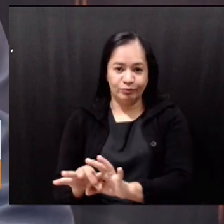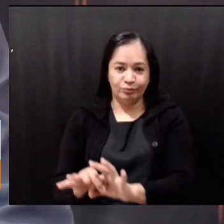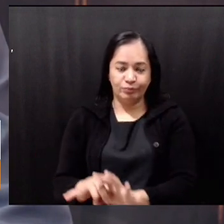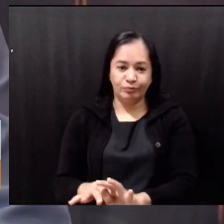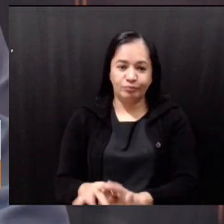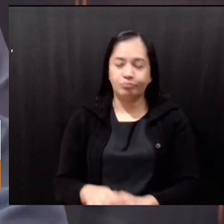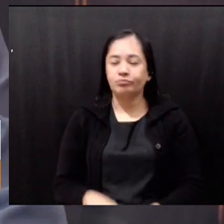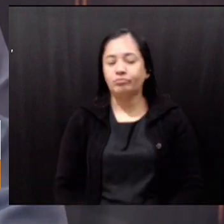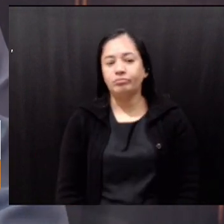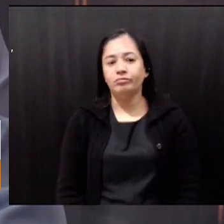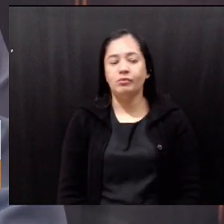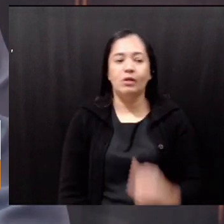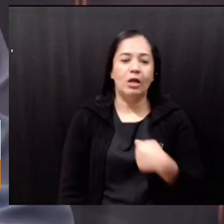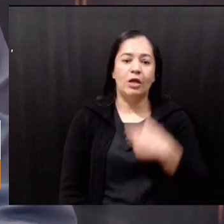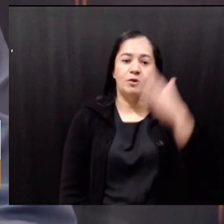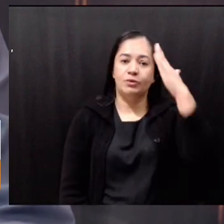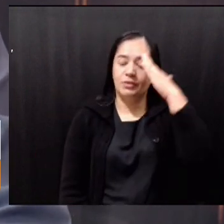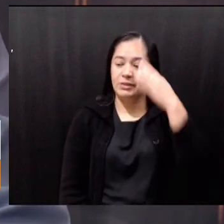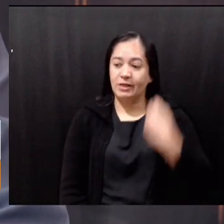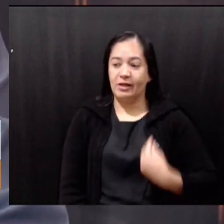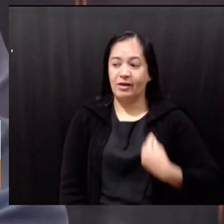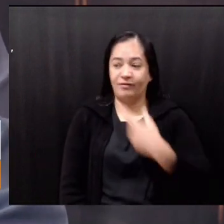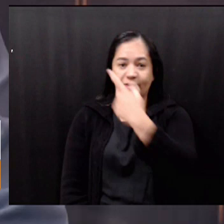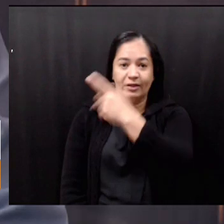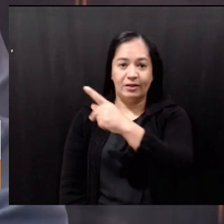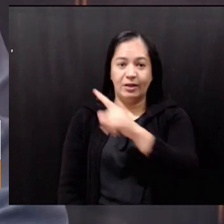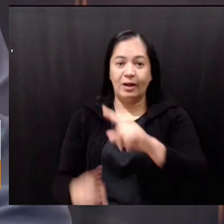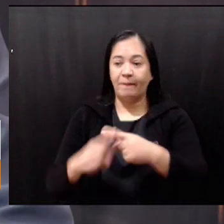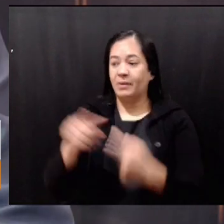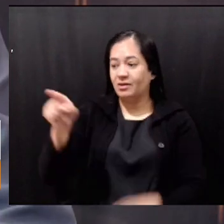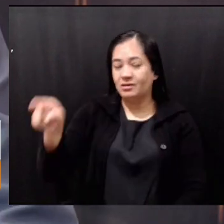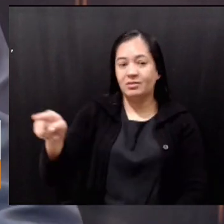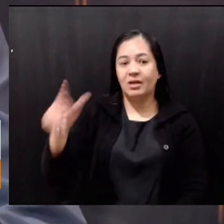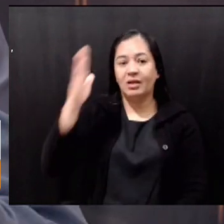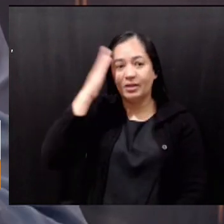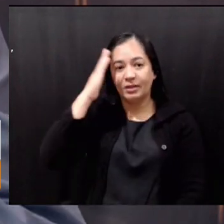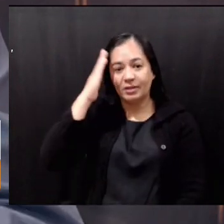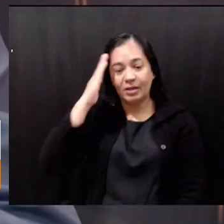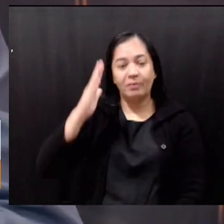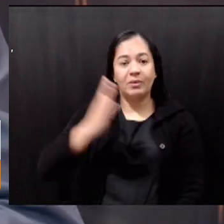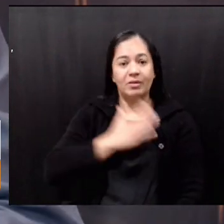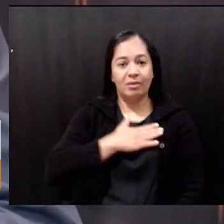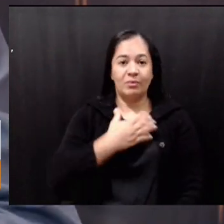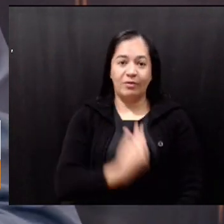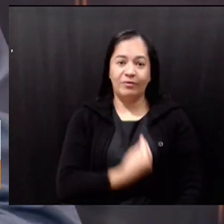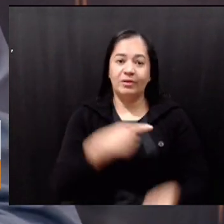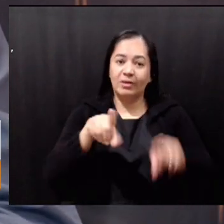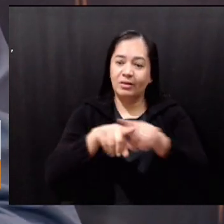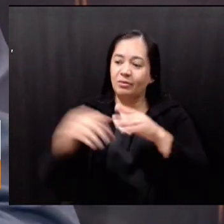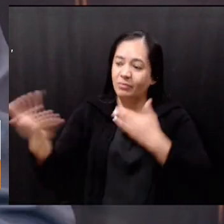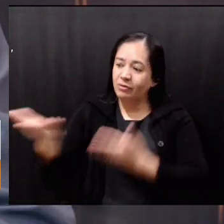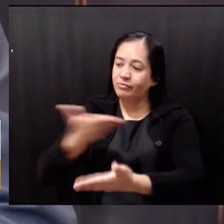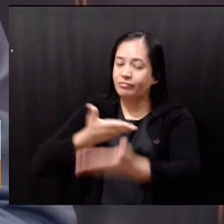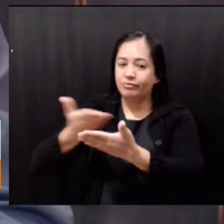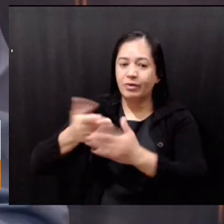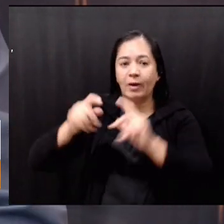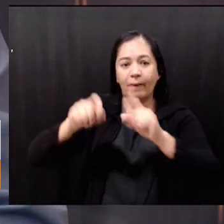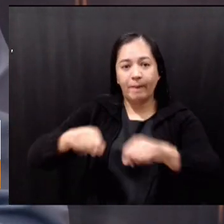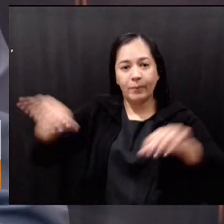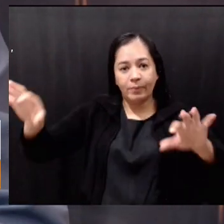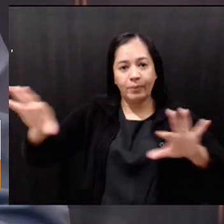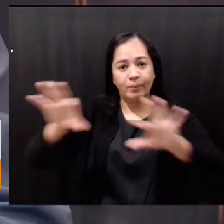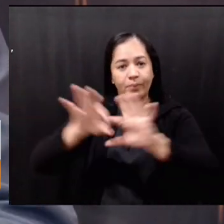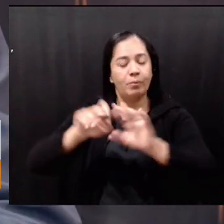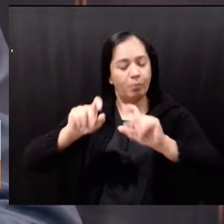sei da vida da outra pessoa, mas a pessoa também sabe da minha vida, então é possível ter essa conexão. Está Uhum. tendo ou